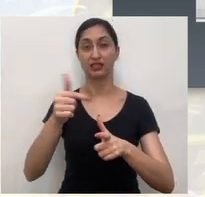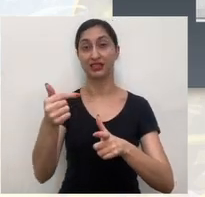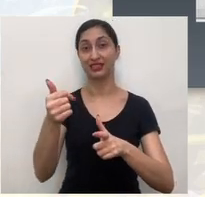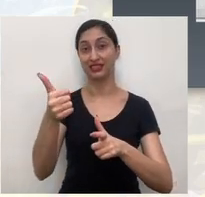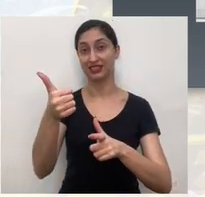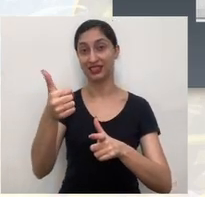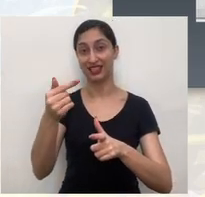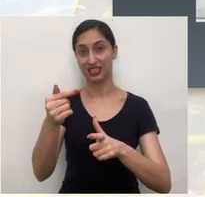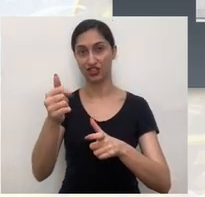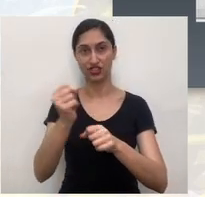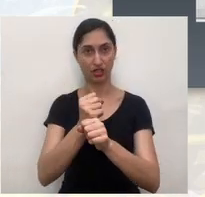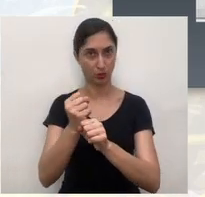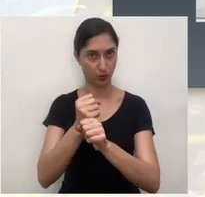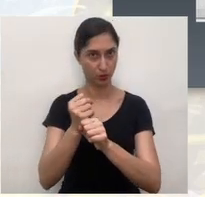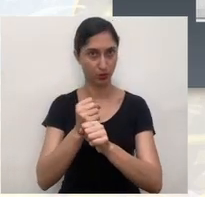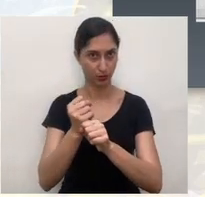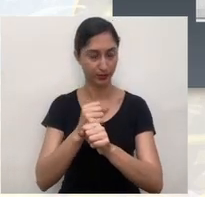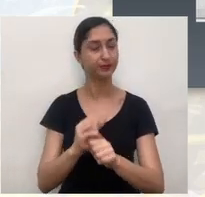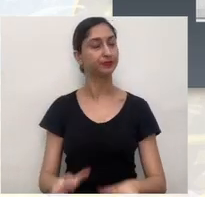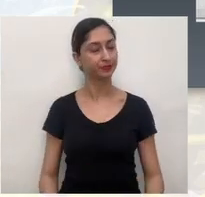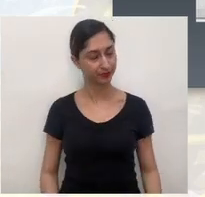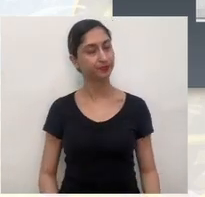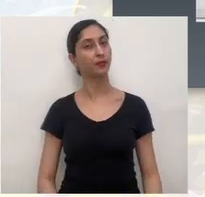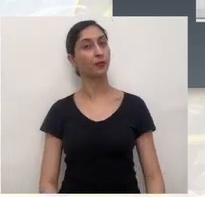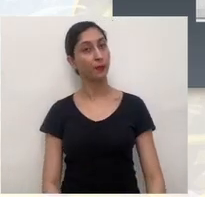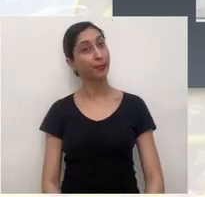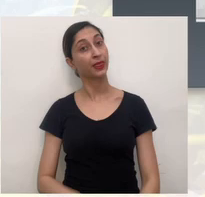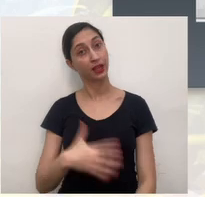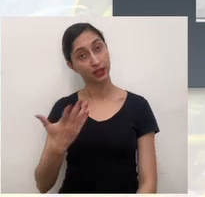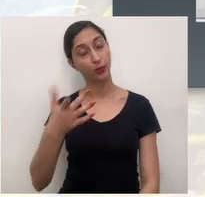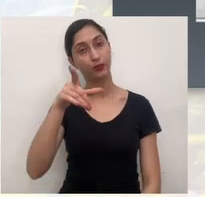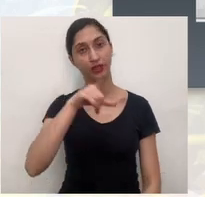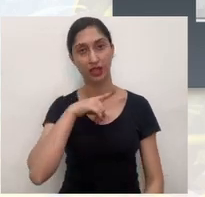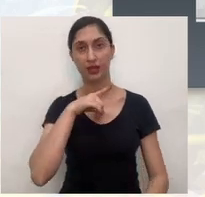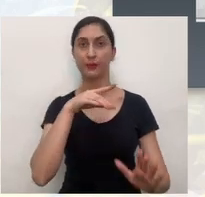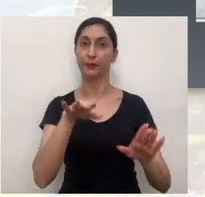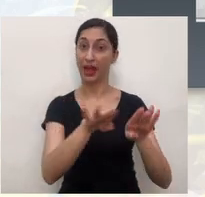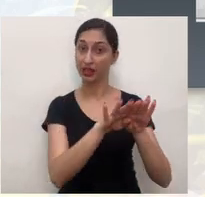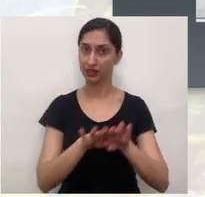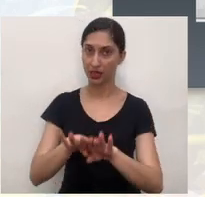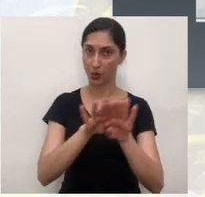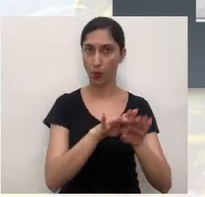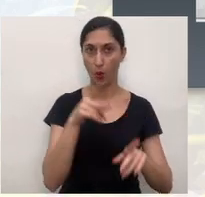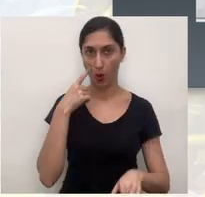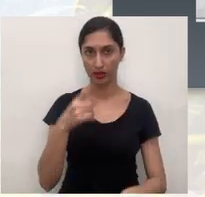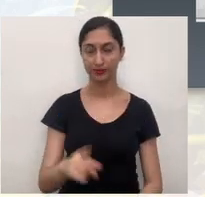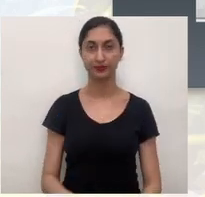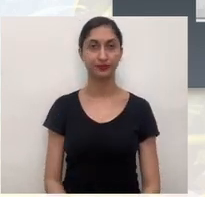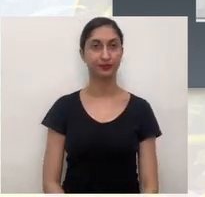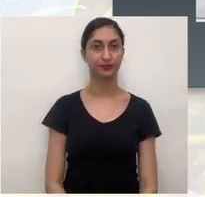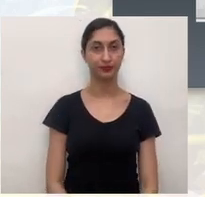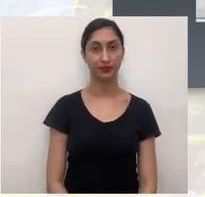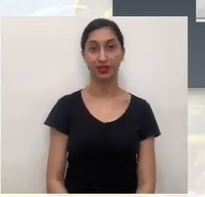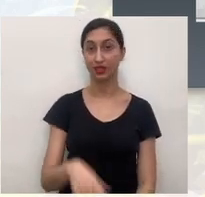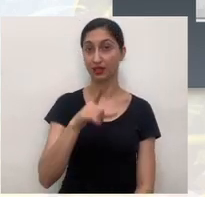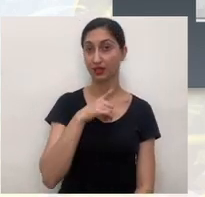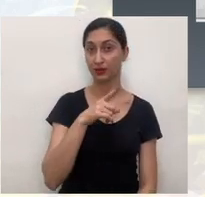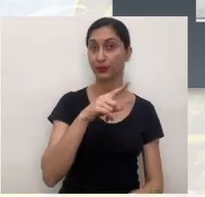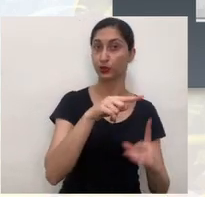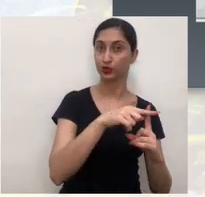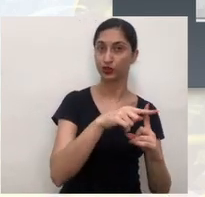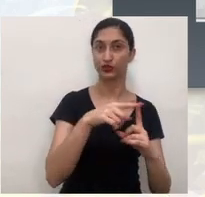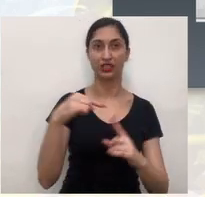de uma parte do conjunto, com essa padronização que eu falei, aqui o negativo e o positivo,